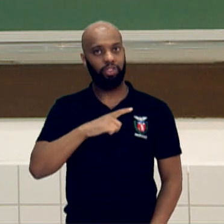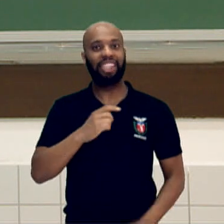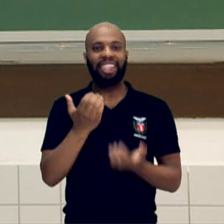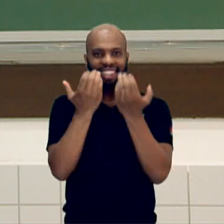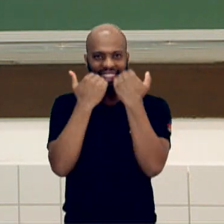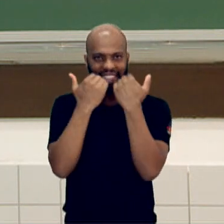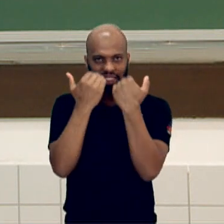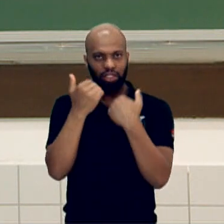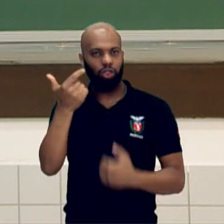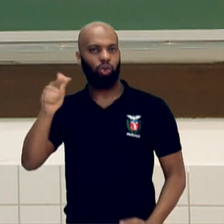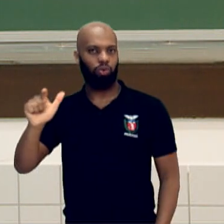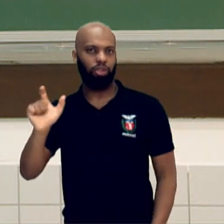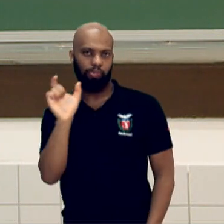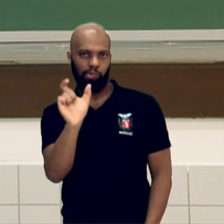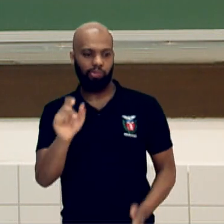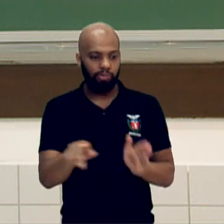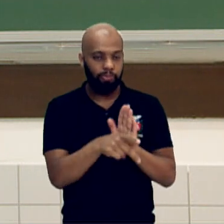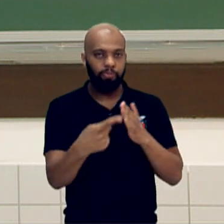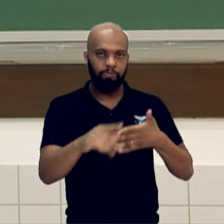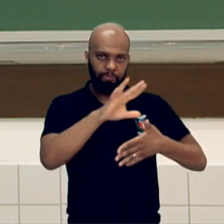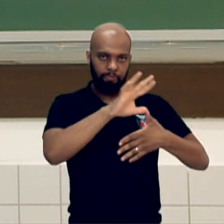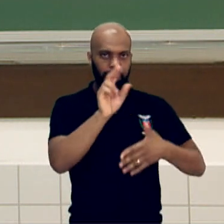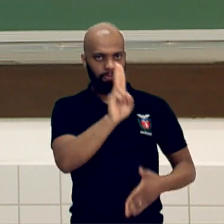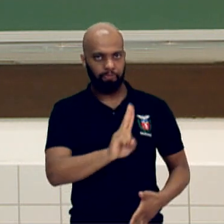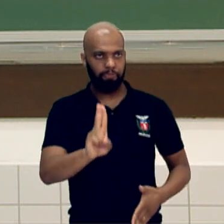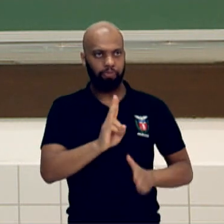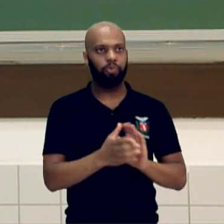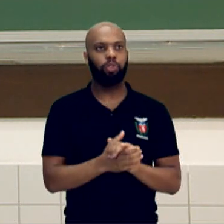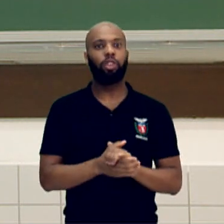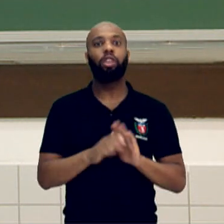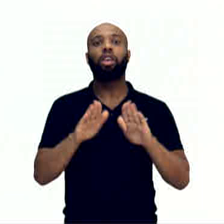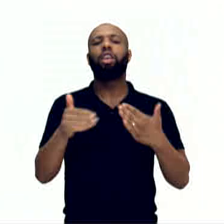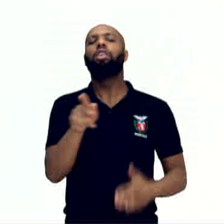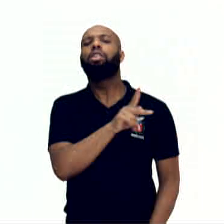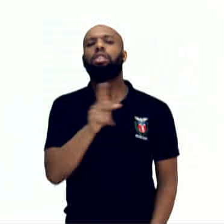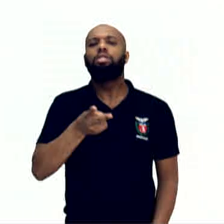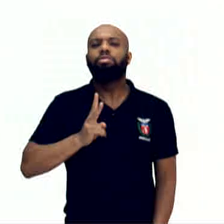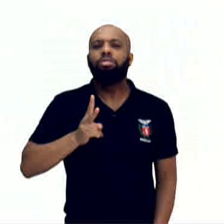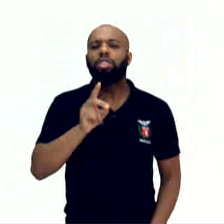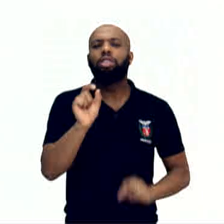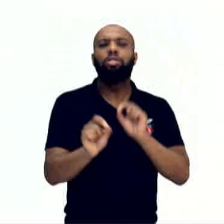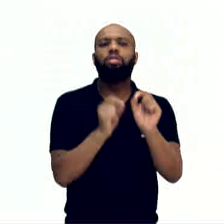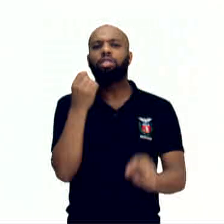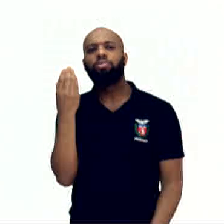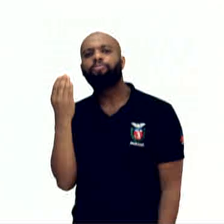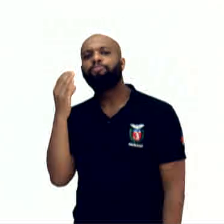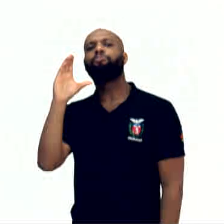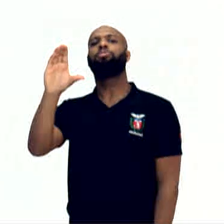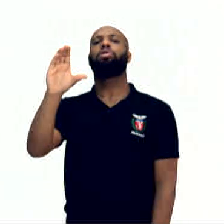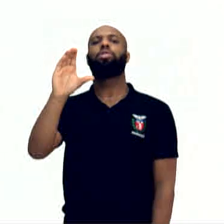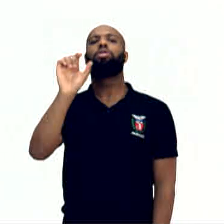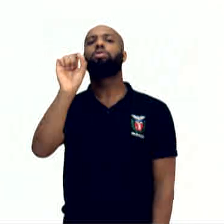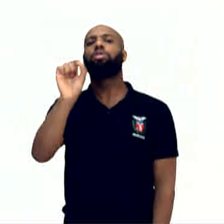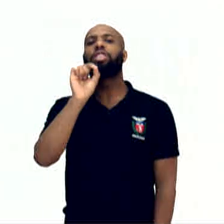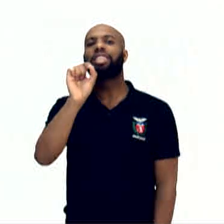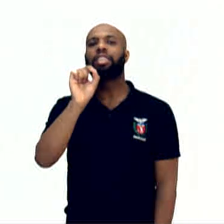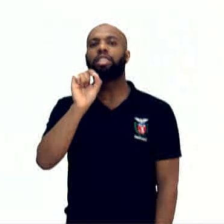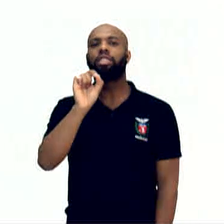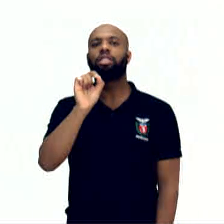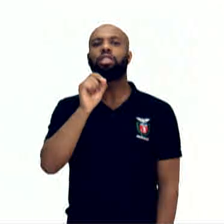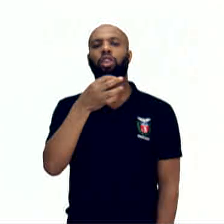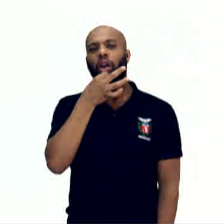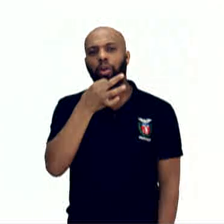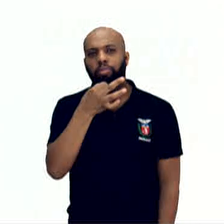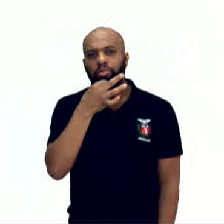milho, ok? Então, vocês lembram que o professor sempre coloca para vocês algumas sugestões. E para essa aula